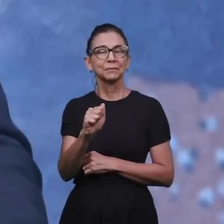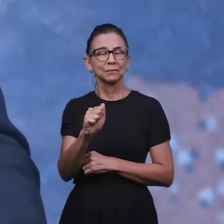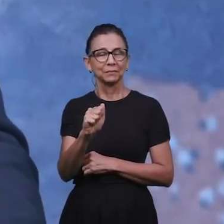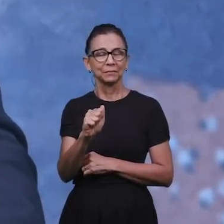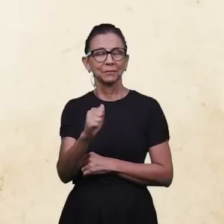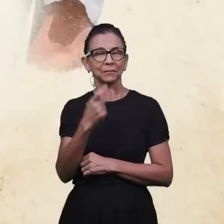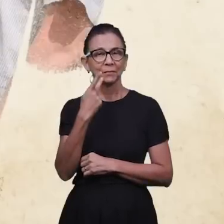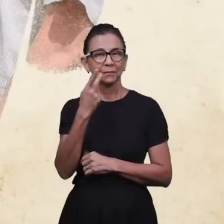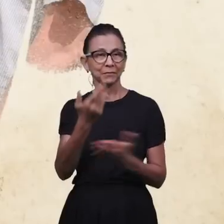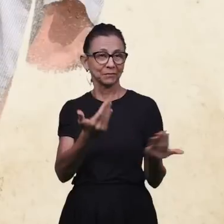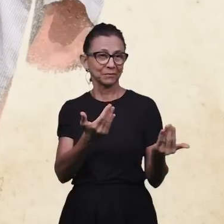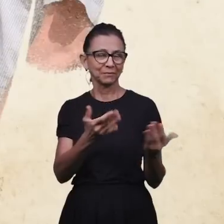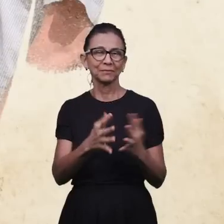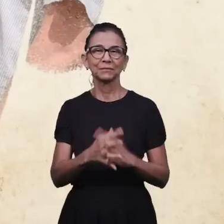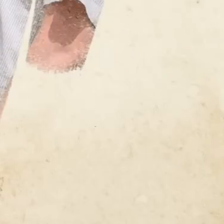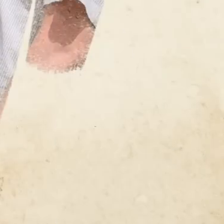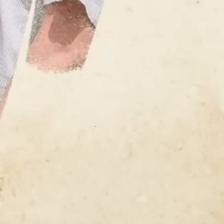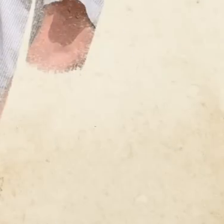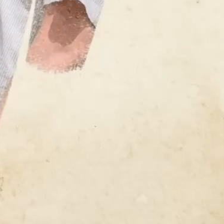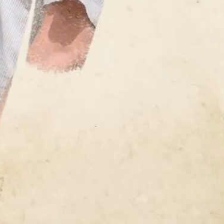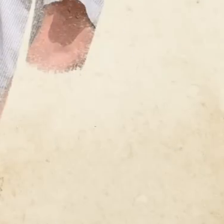jovem.